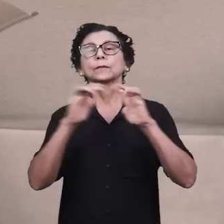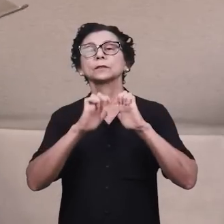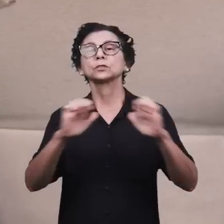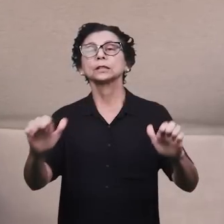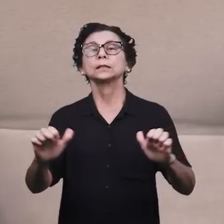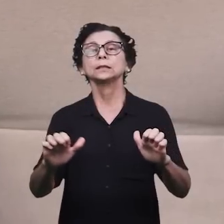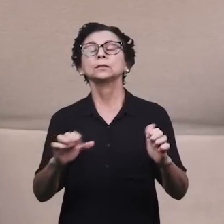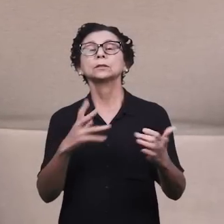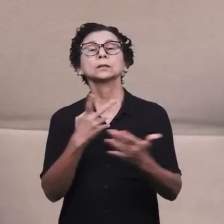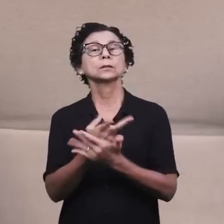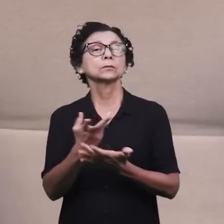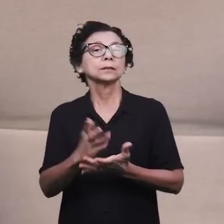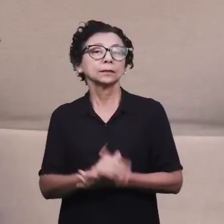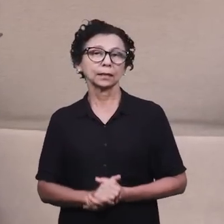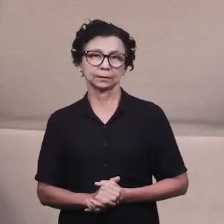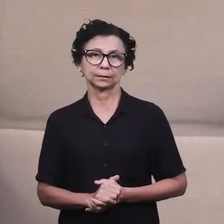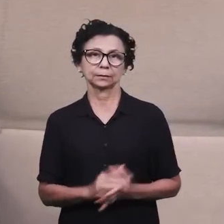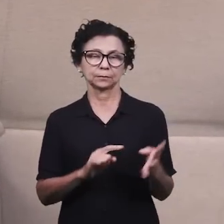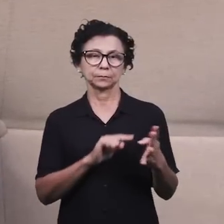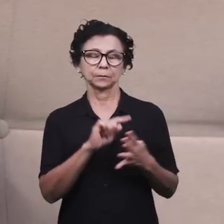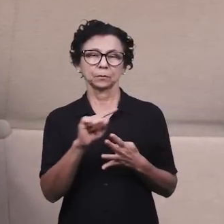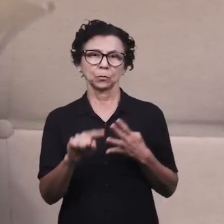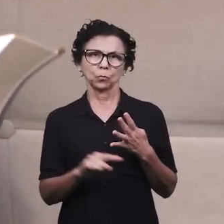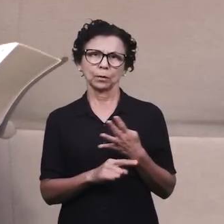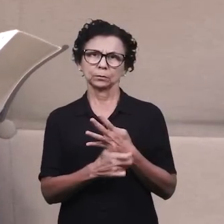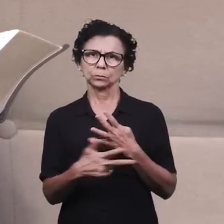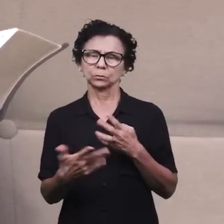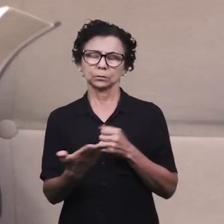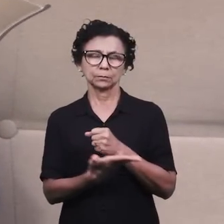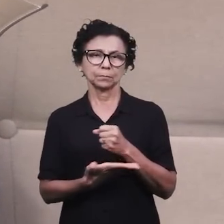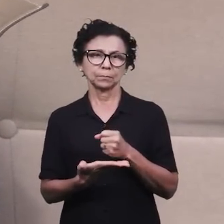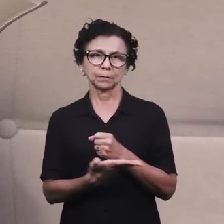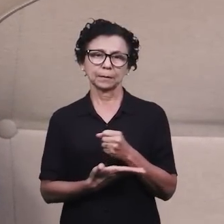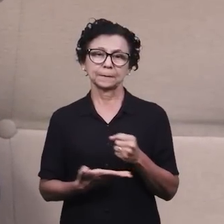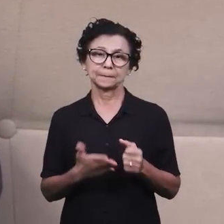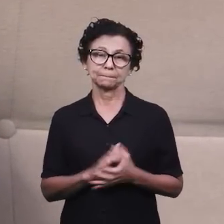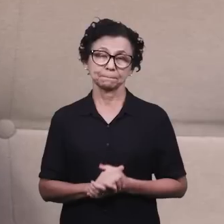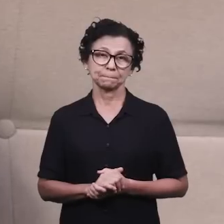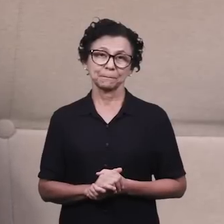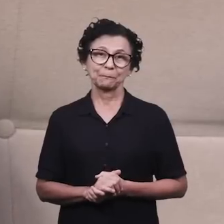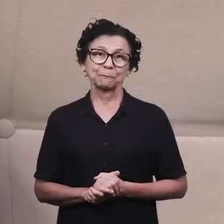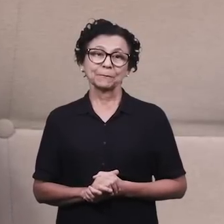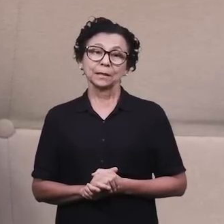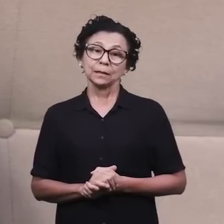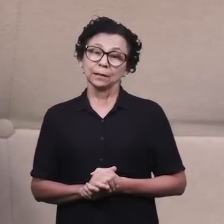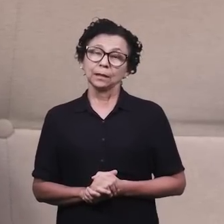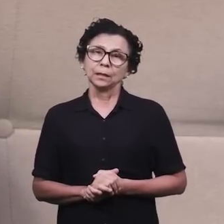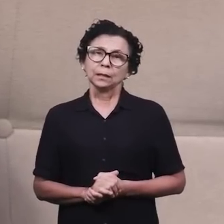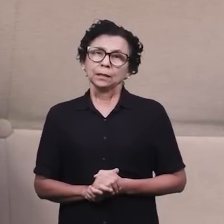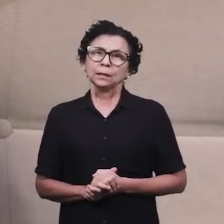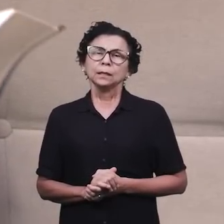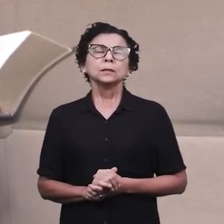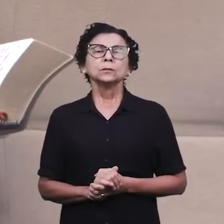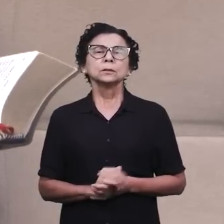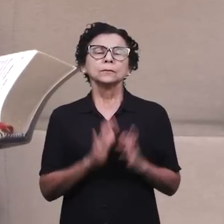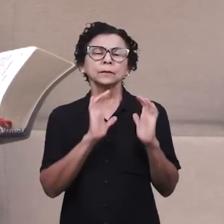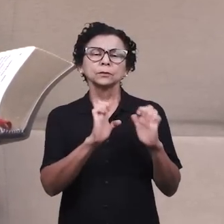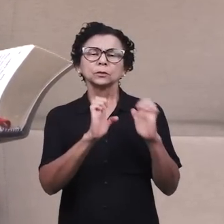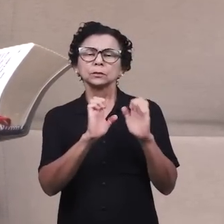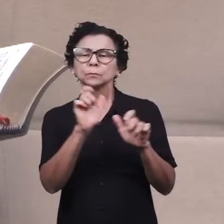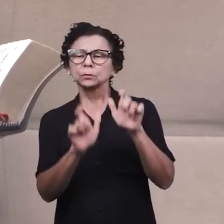Deus. Então, quando a palavra de Deus é lançada, 4 resultados possíveis podem